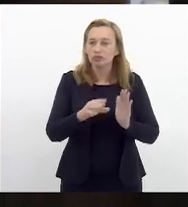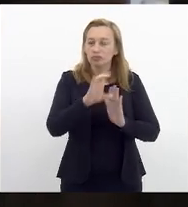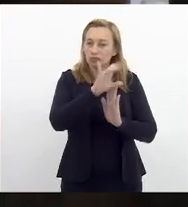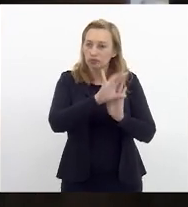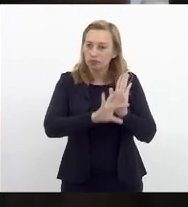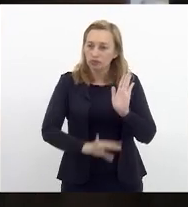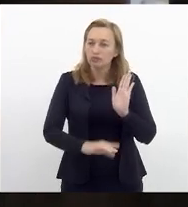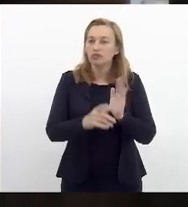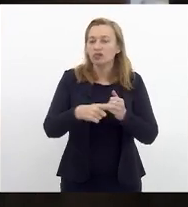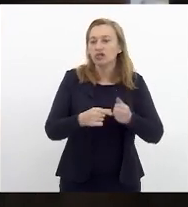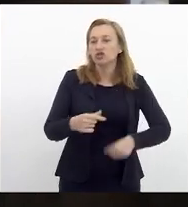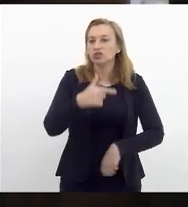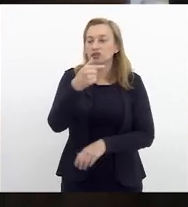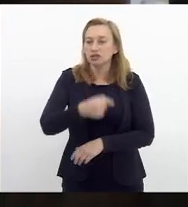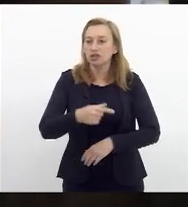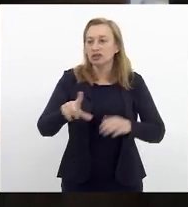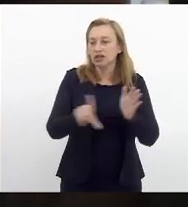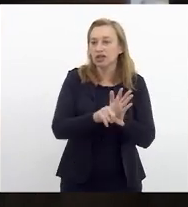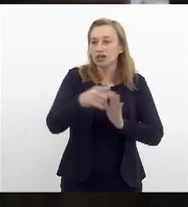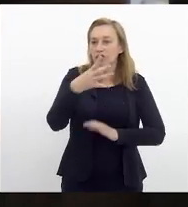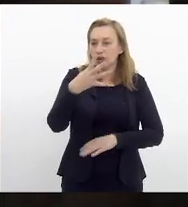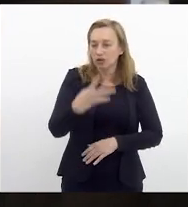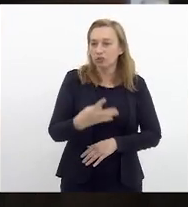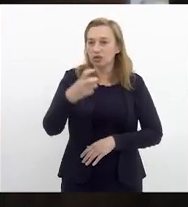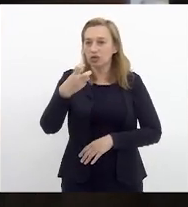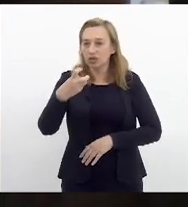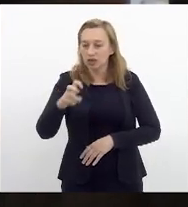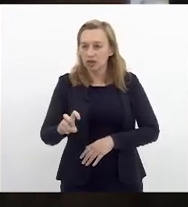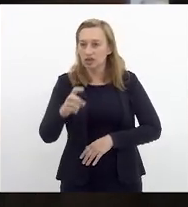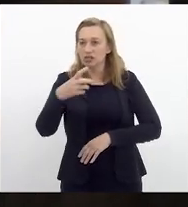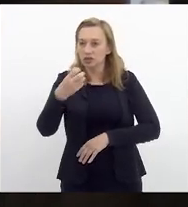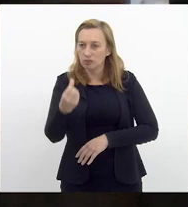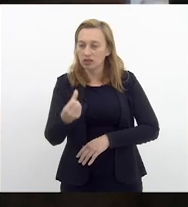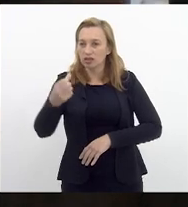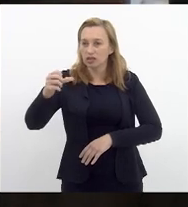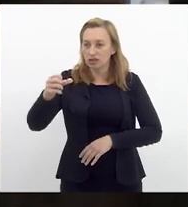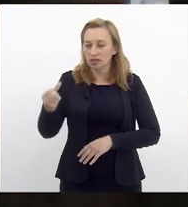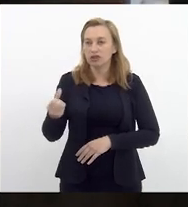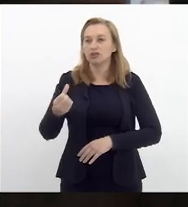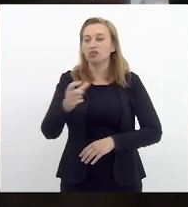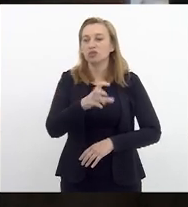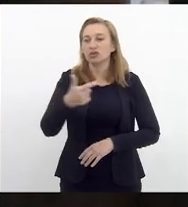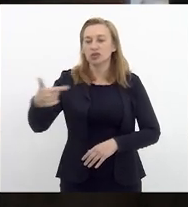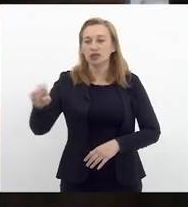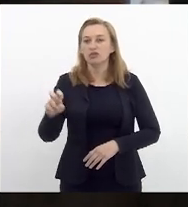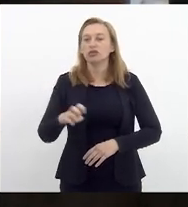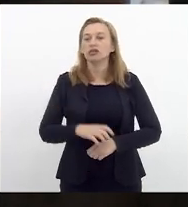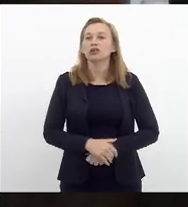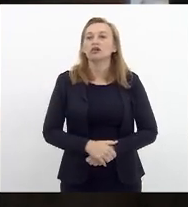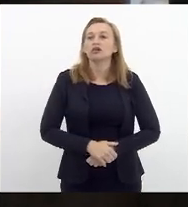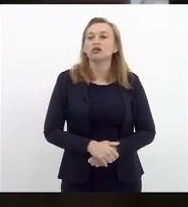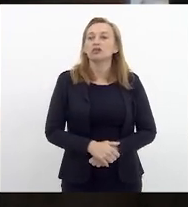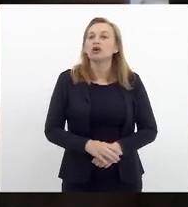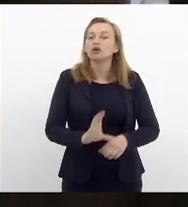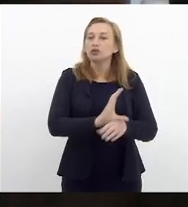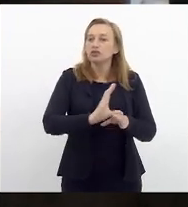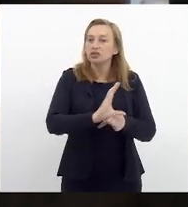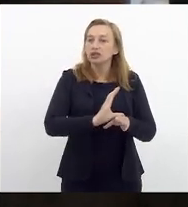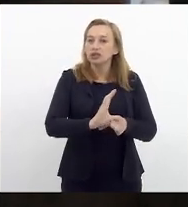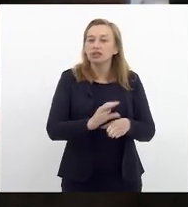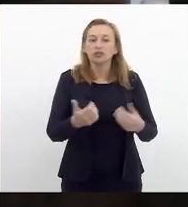do artigo 7º da Lei 4.556/2005, abaixo transcrito. Os conselheiros